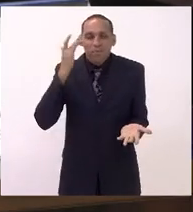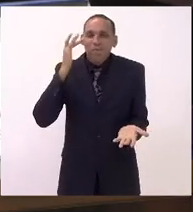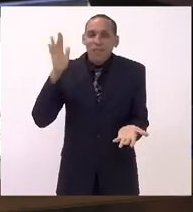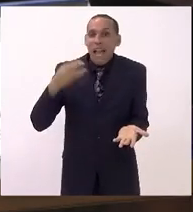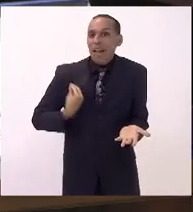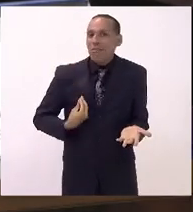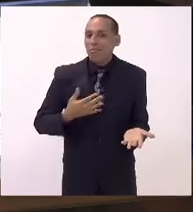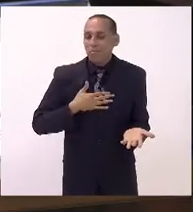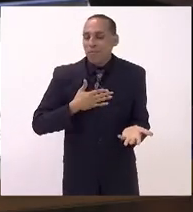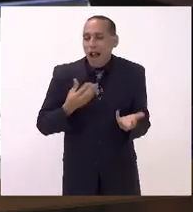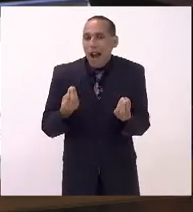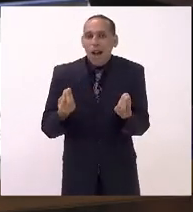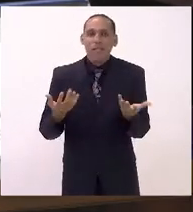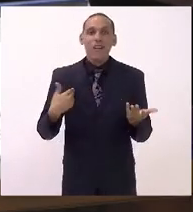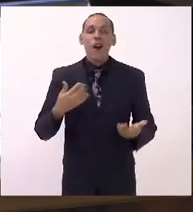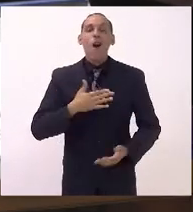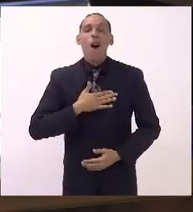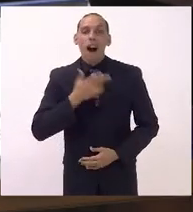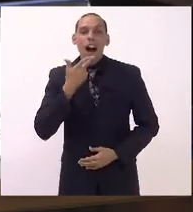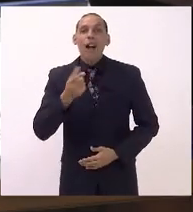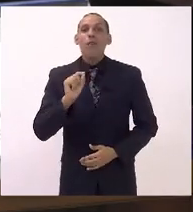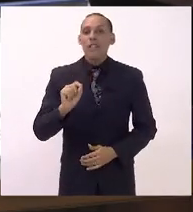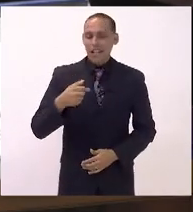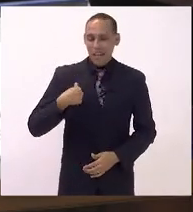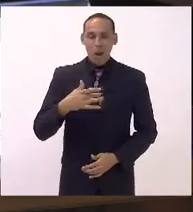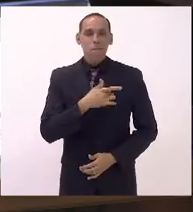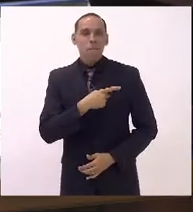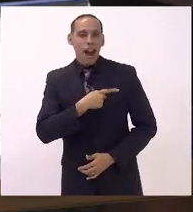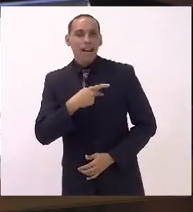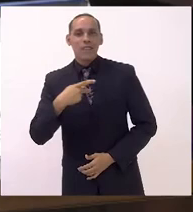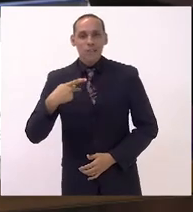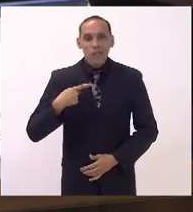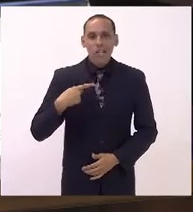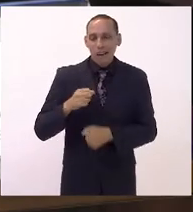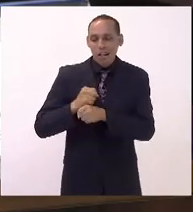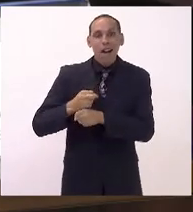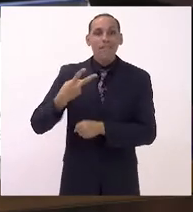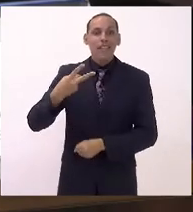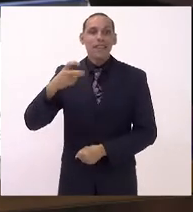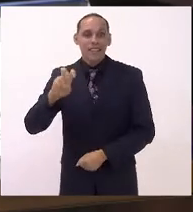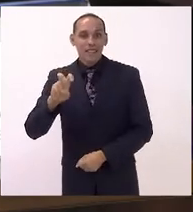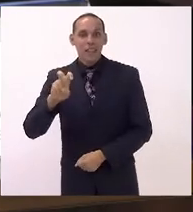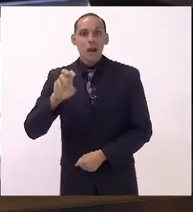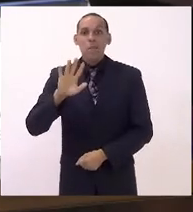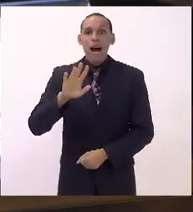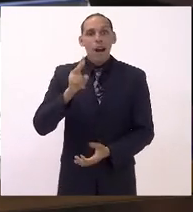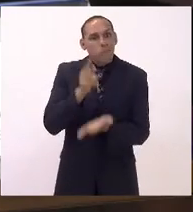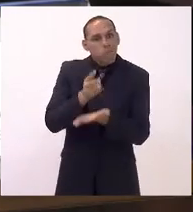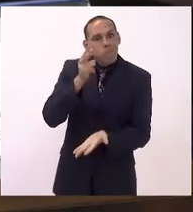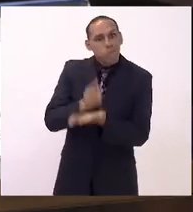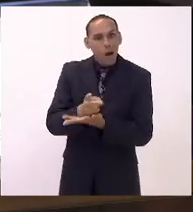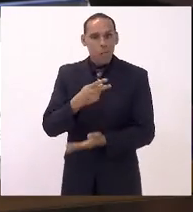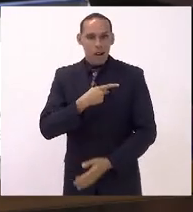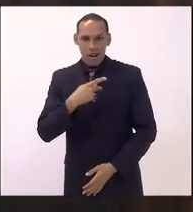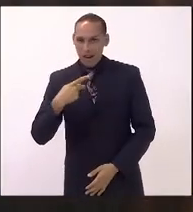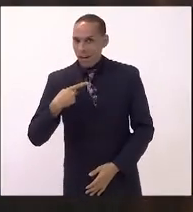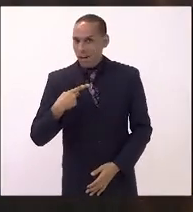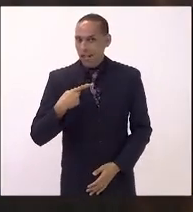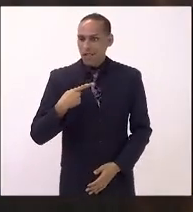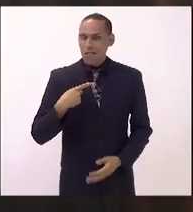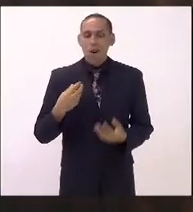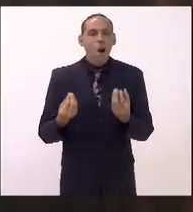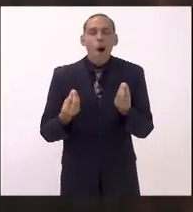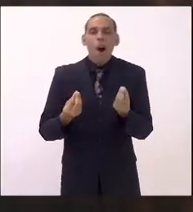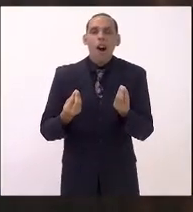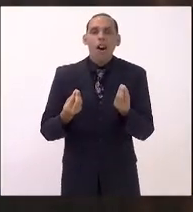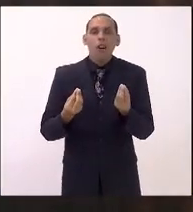minha vida. Então, eu gosto de falar o seguinte, que eu sou pastor já há 25 anos, professor Ivanir. Mas continuar pastor se dá muito à força